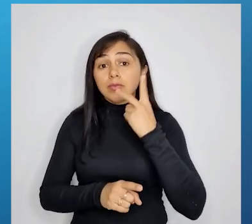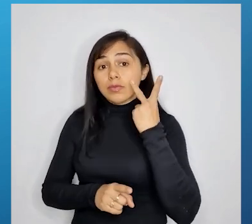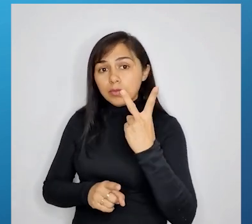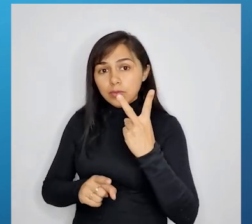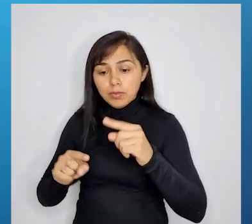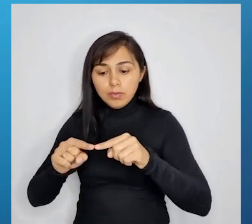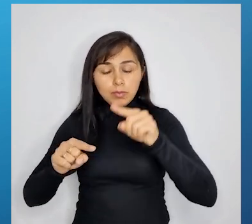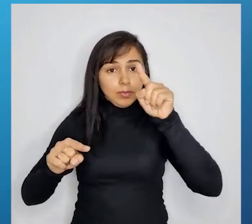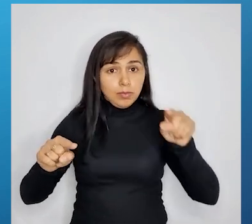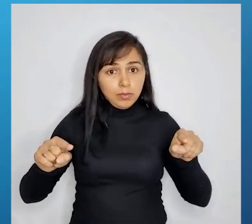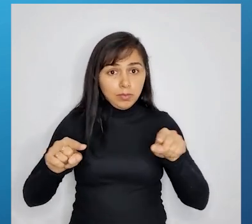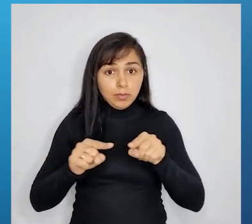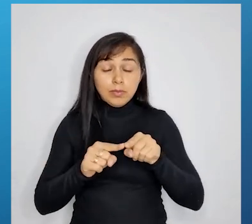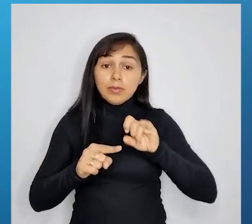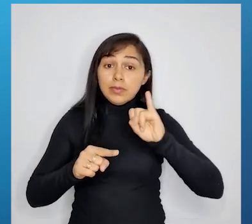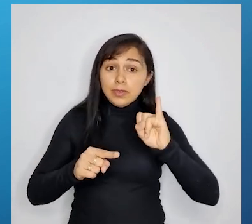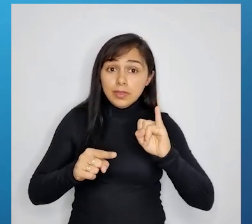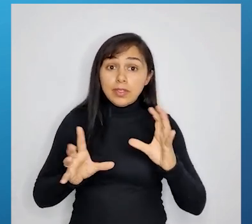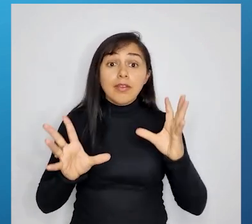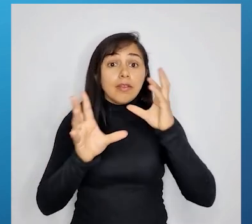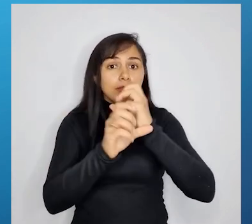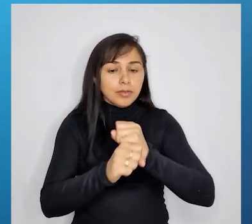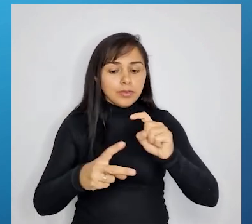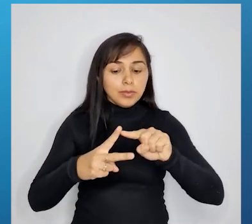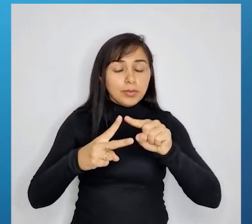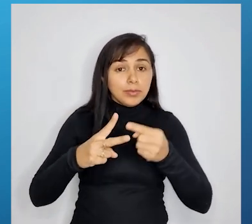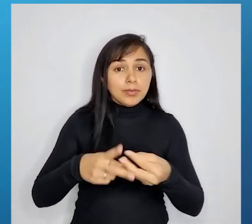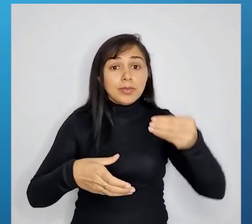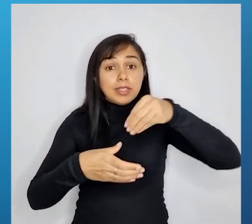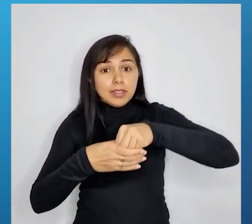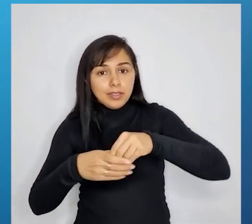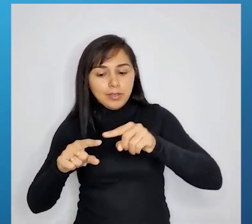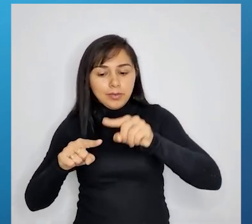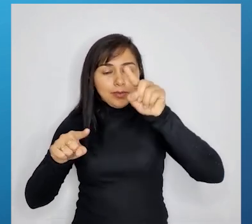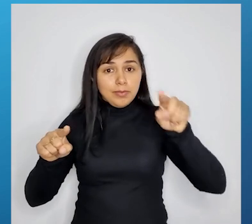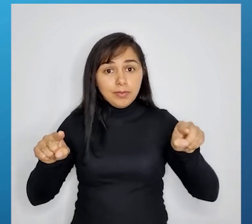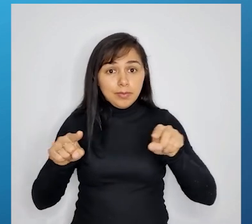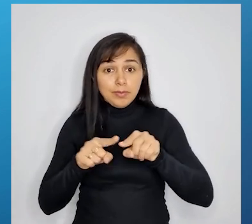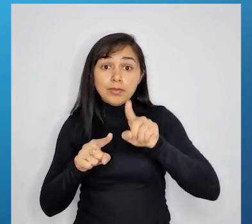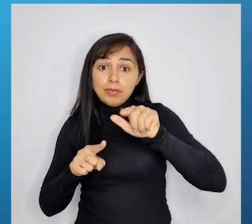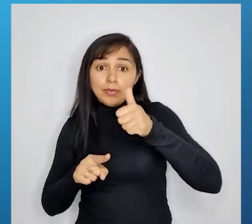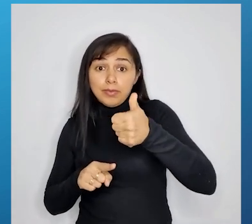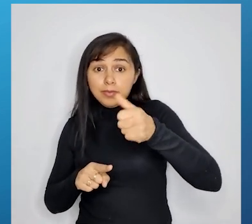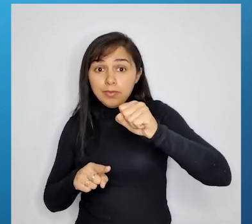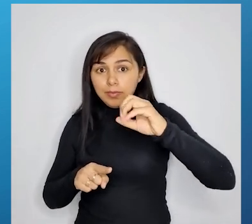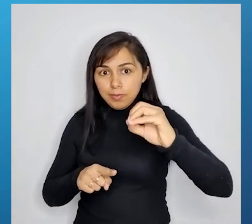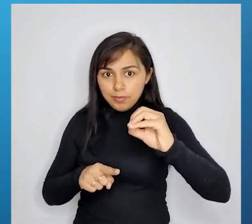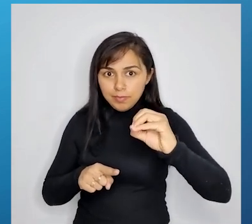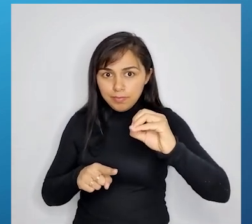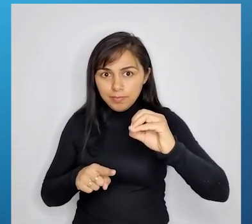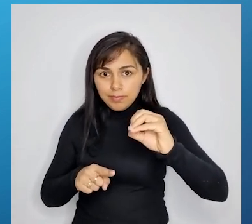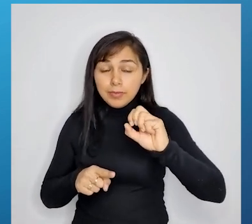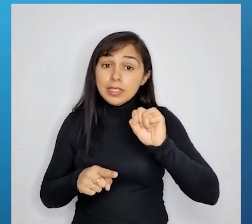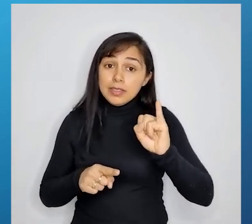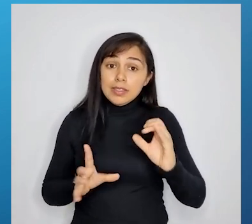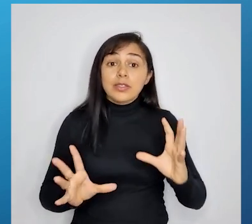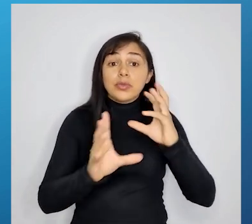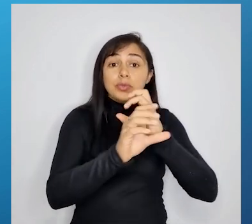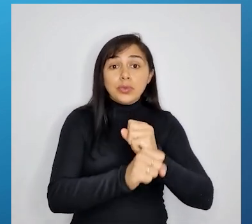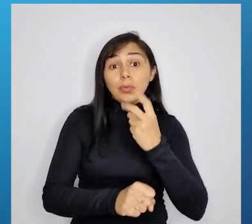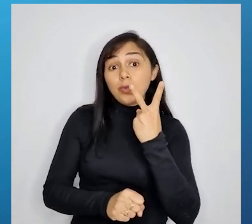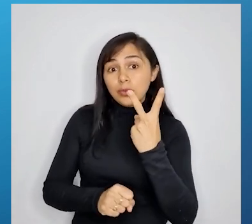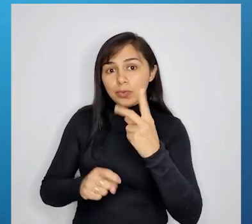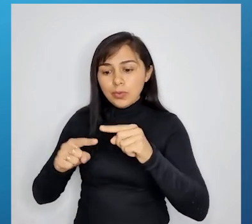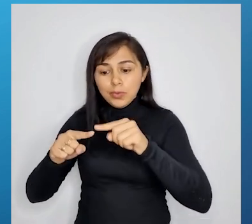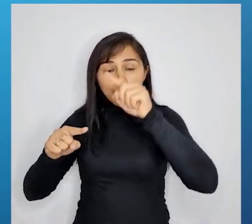de um triângulo é 180 graus. Se eu tenho dois triângulos, 180 vezes 2, 360. Portanto, o trapézio, a soma de seus